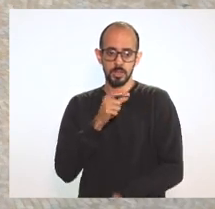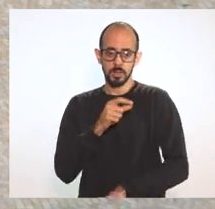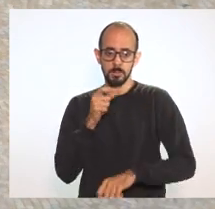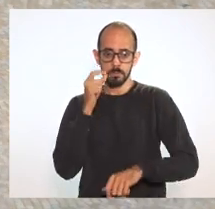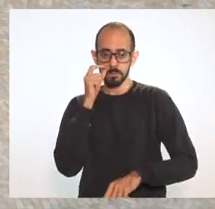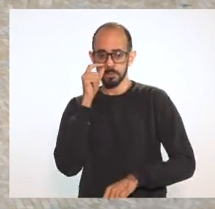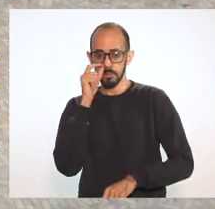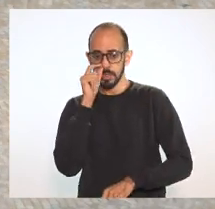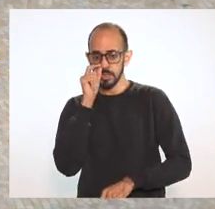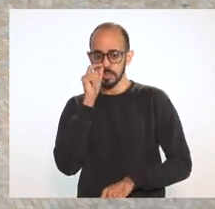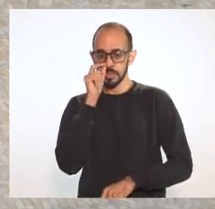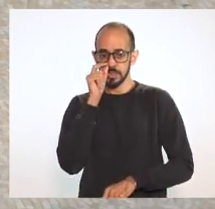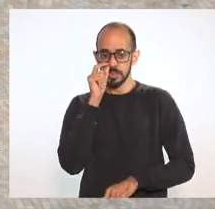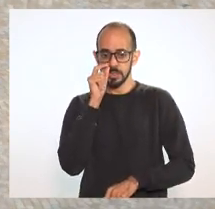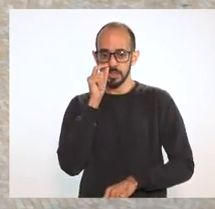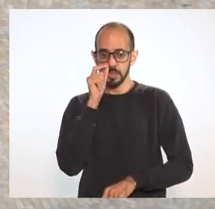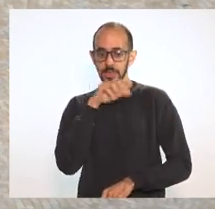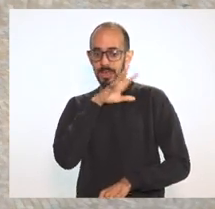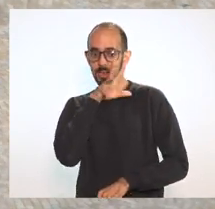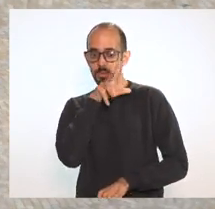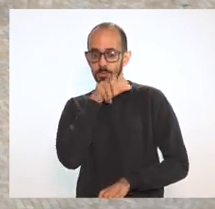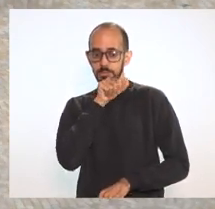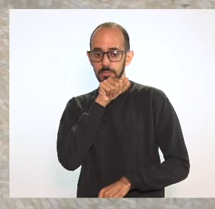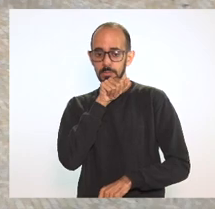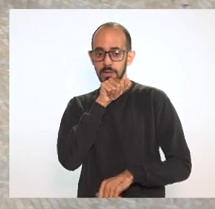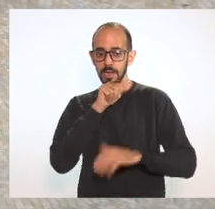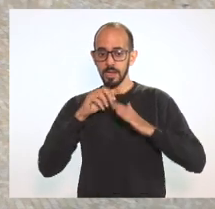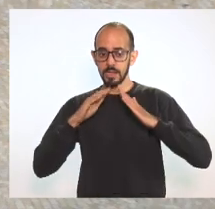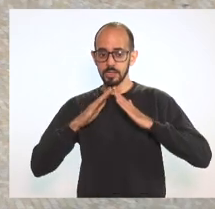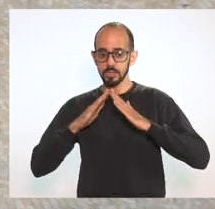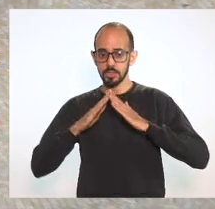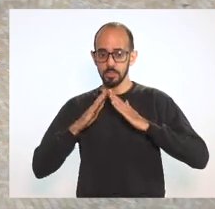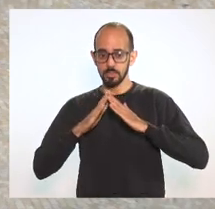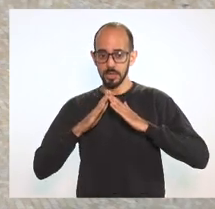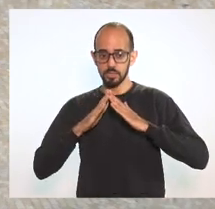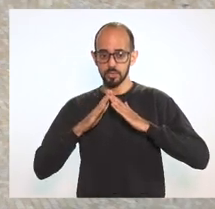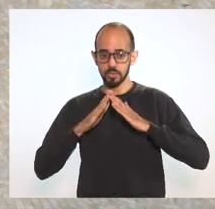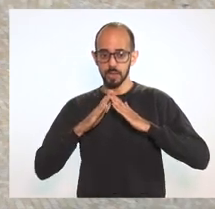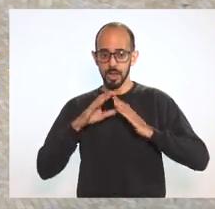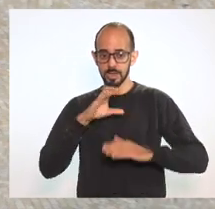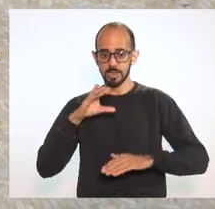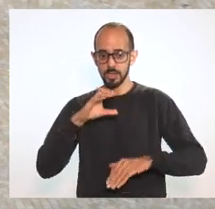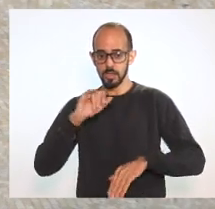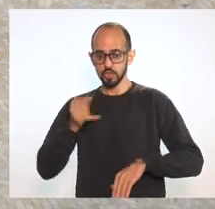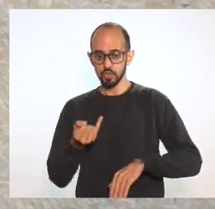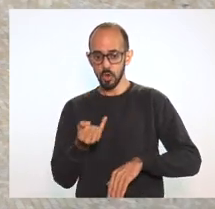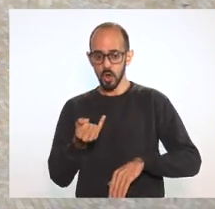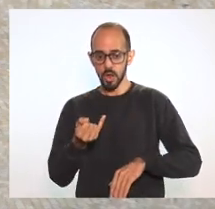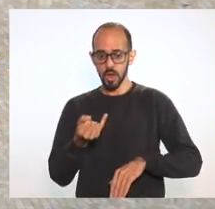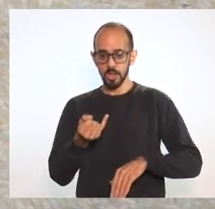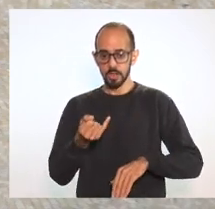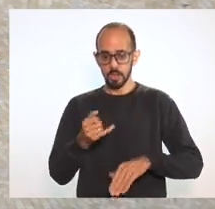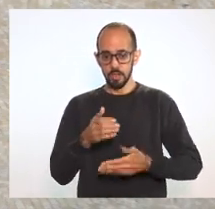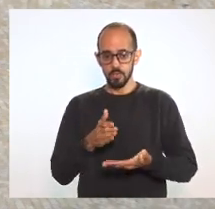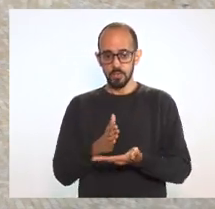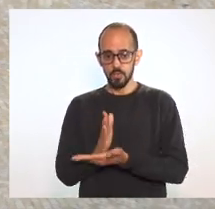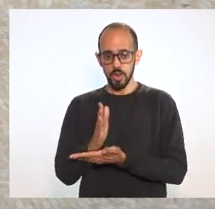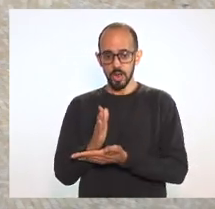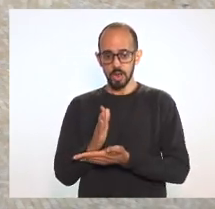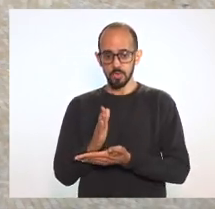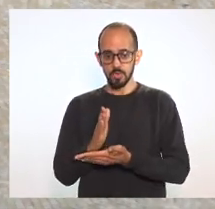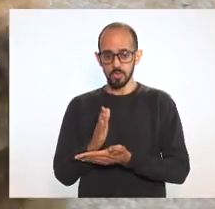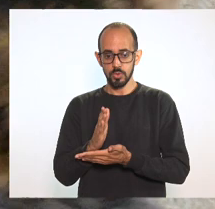domésticos e silvestres. Essa foi a intenção da emenda. E aí a CCJ deu um parecer contrário a essa emenda, que é a emenda modificada